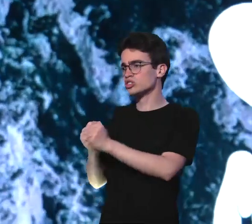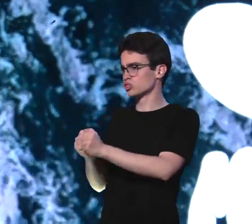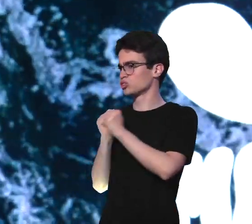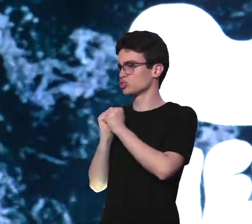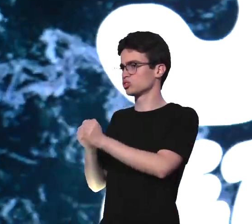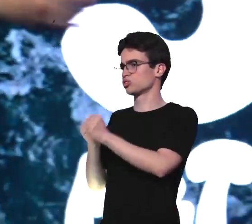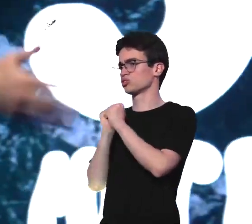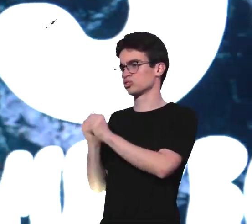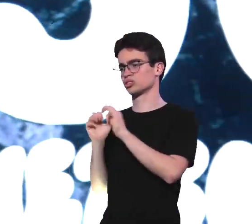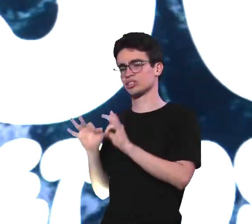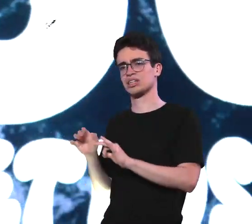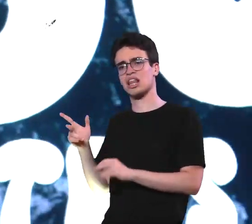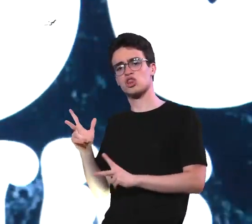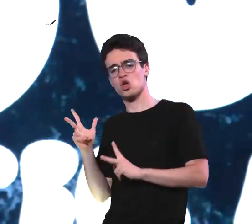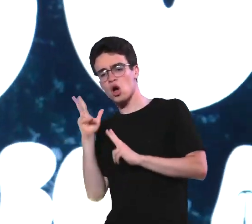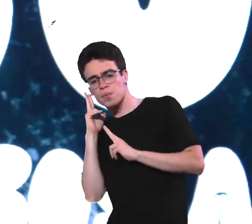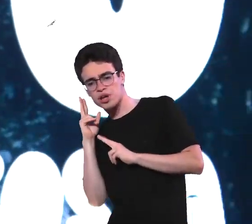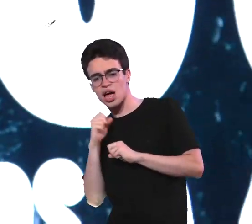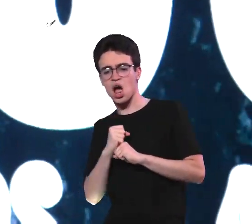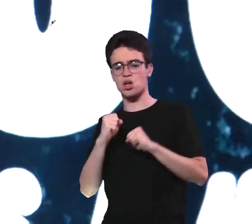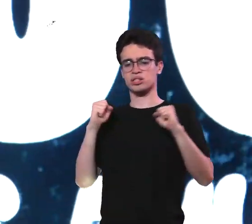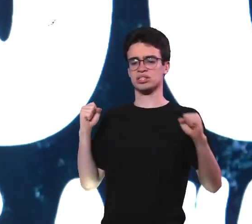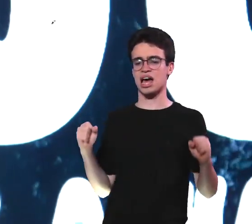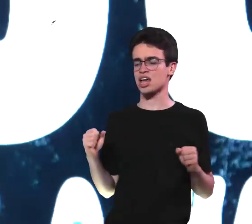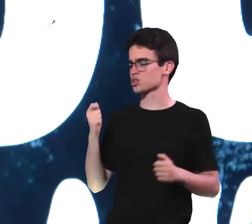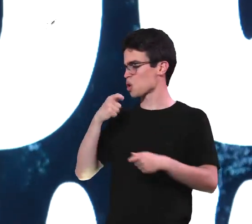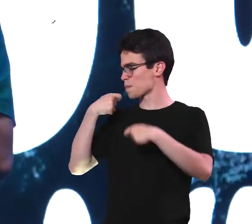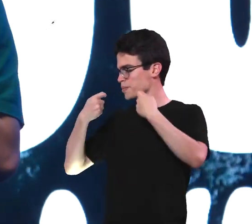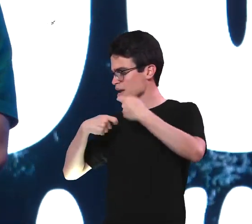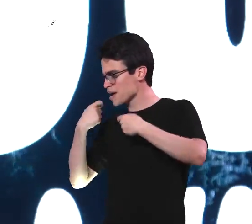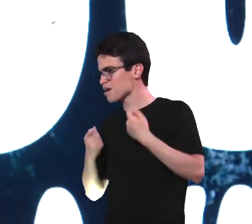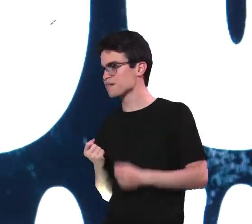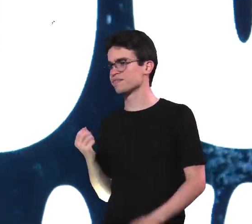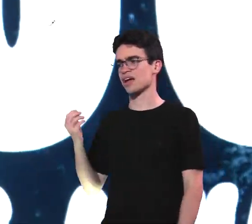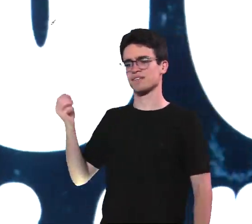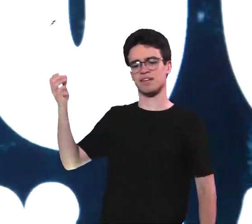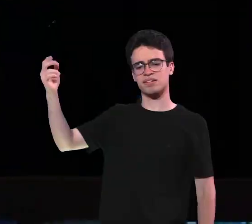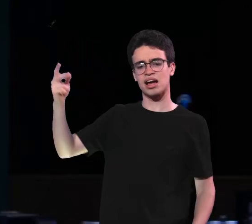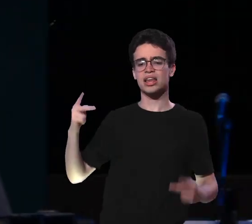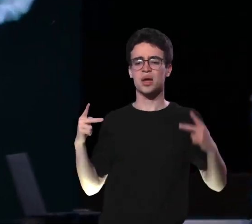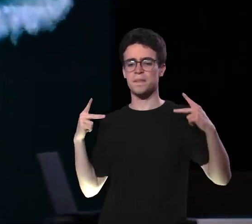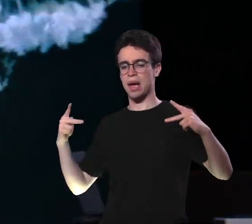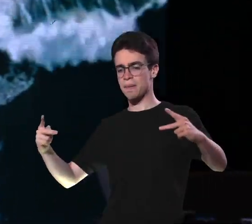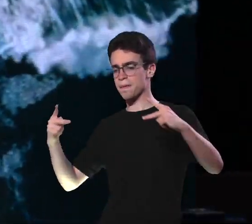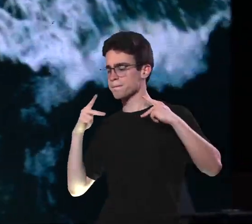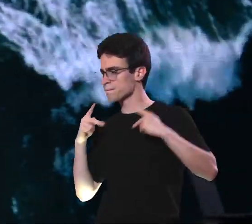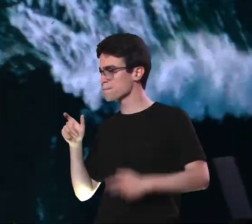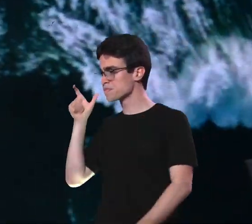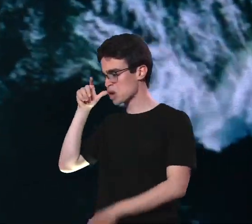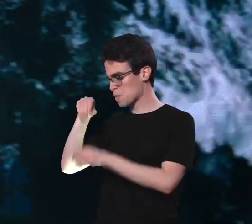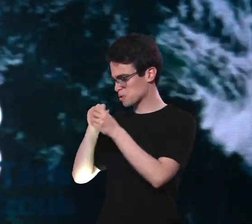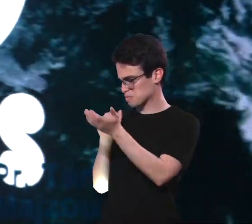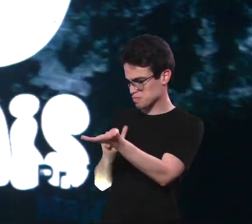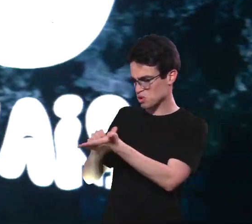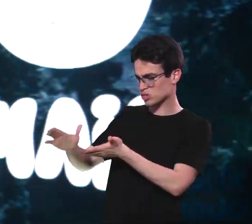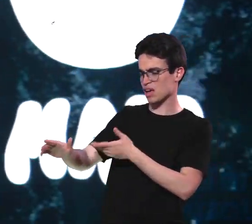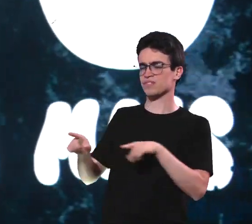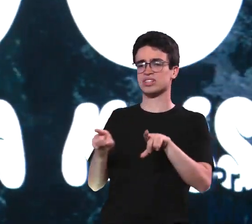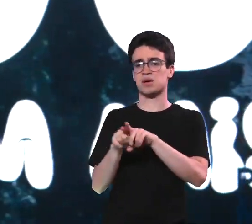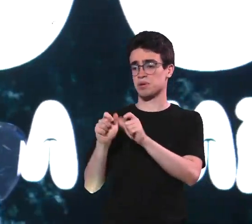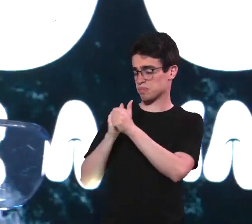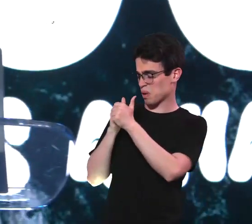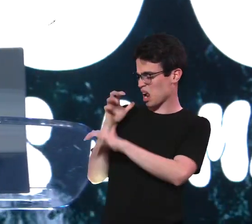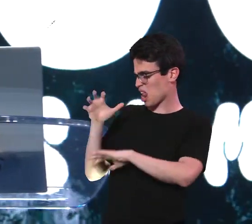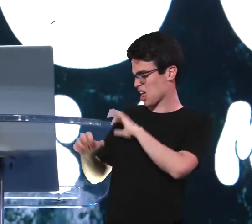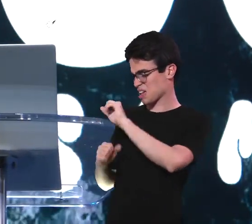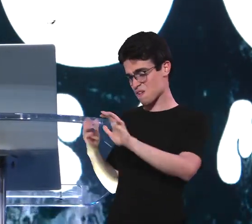de Jesus. Eles dormiam, eles acordavam, eles comiam, eles viajavam, eles pregavam, eles expulsavam demônio, eles fugiam da